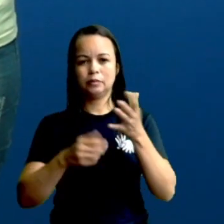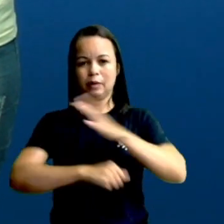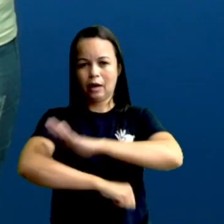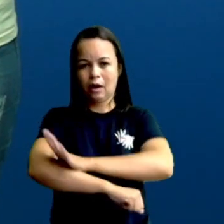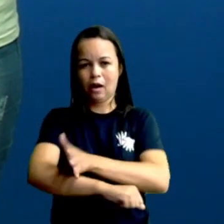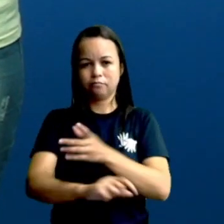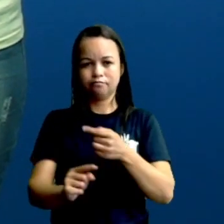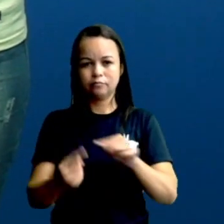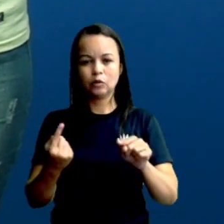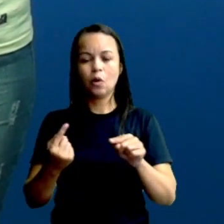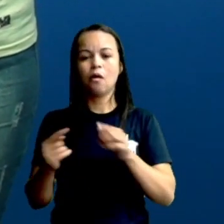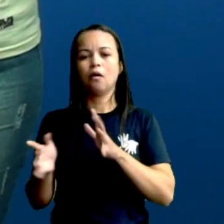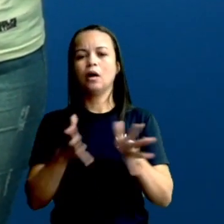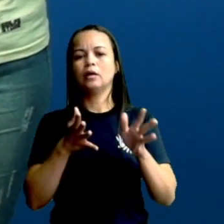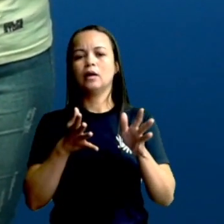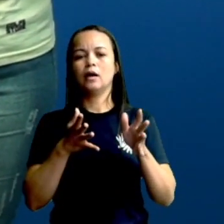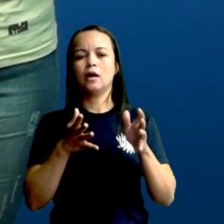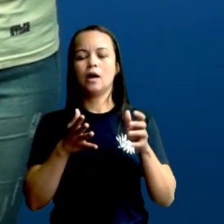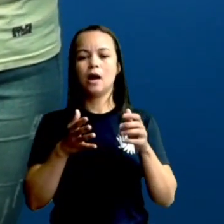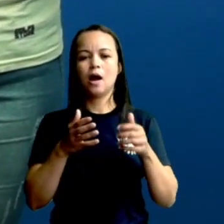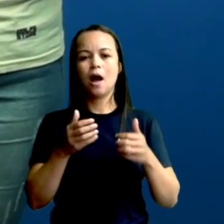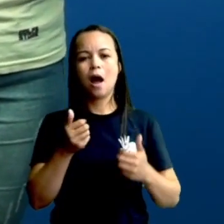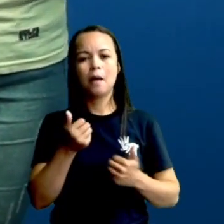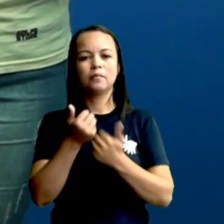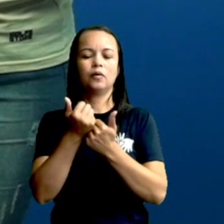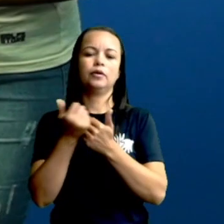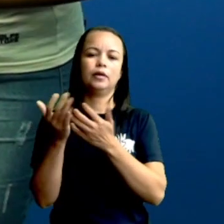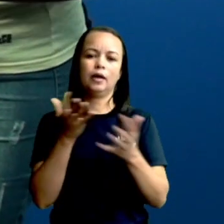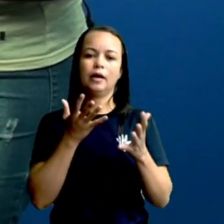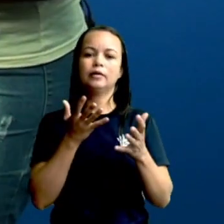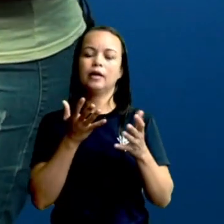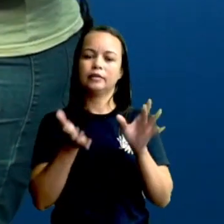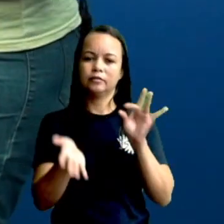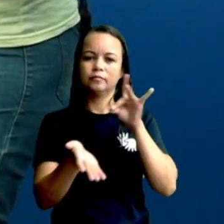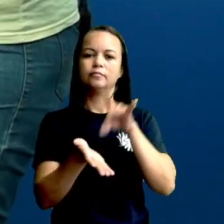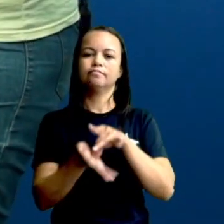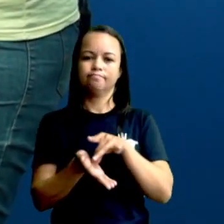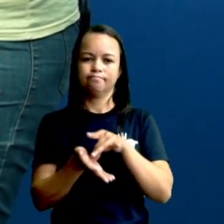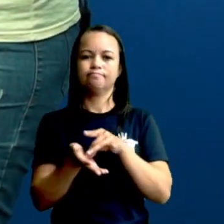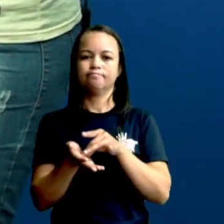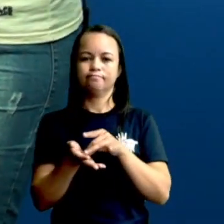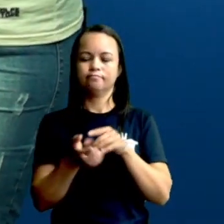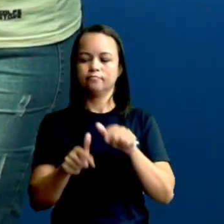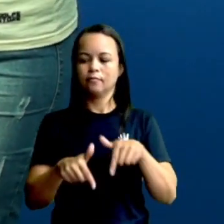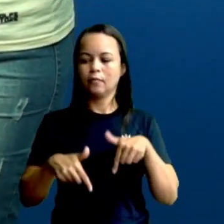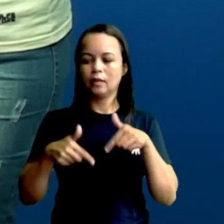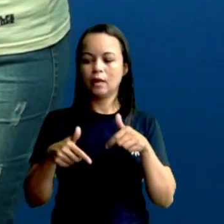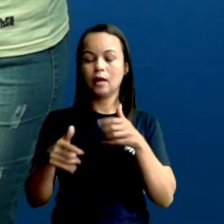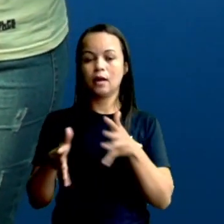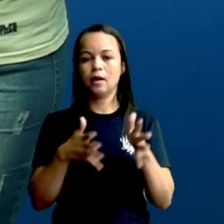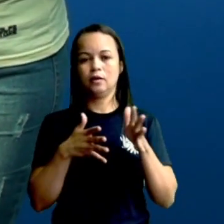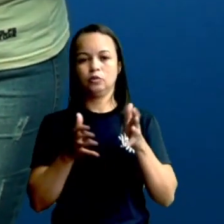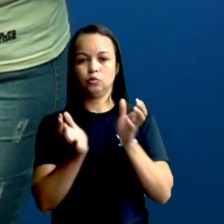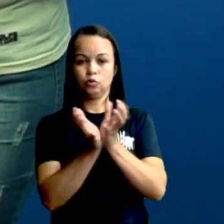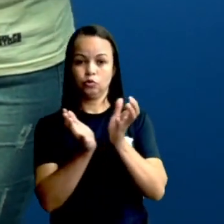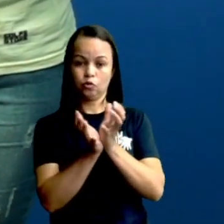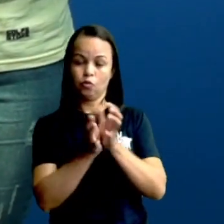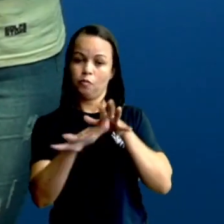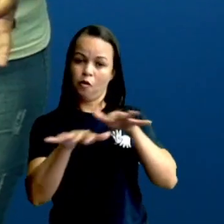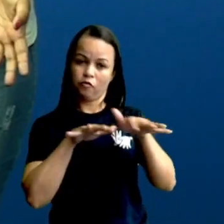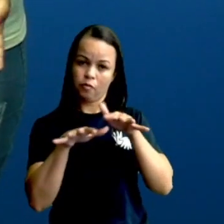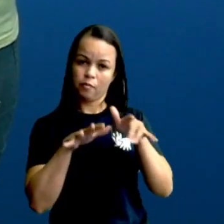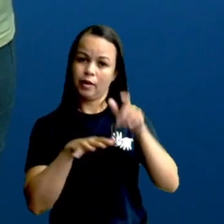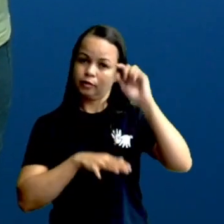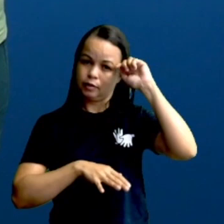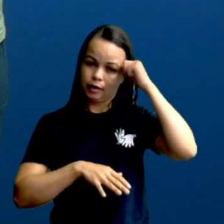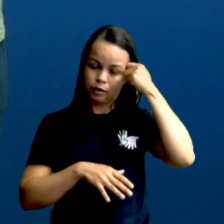apoiar e valorizar as ações afirmativas, tá? Dos grupos e movimentos negros.